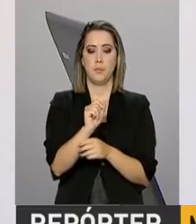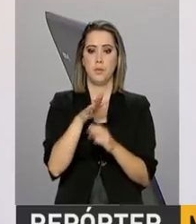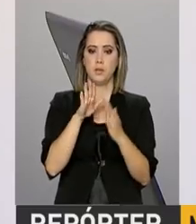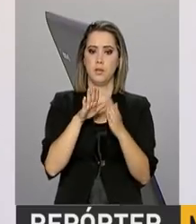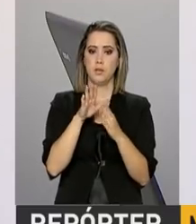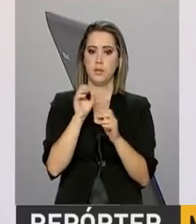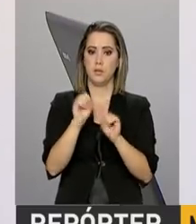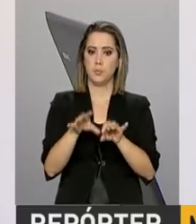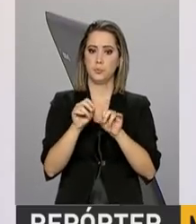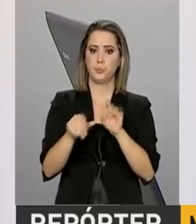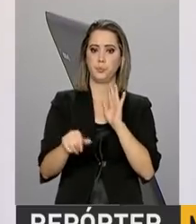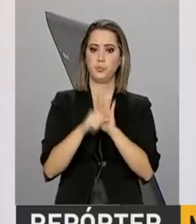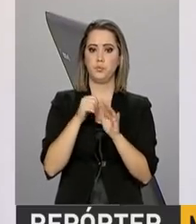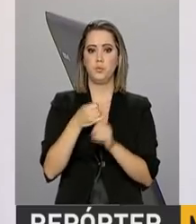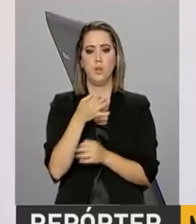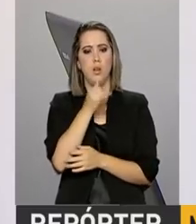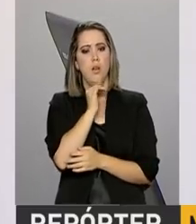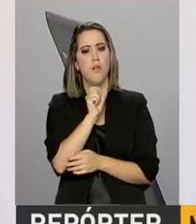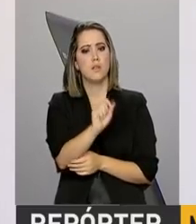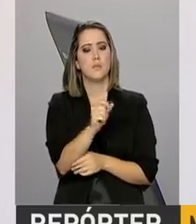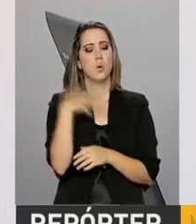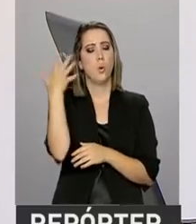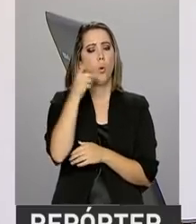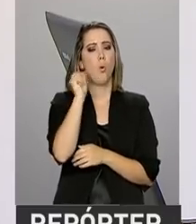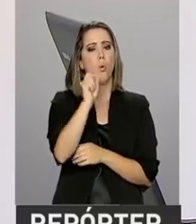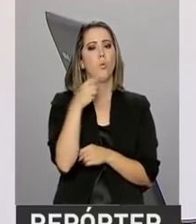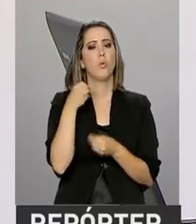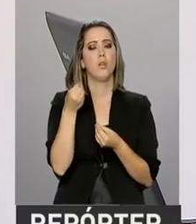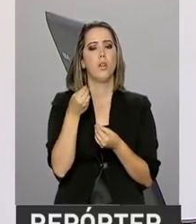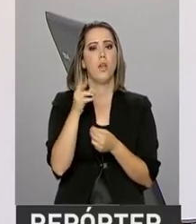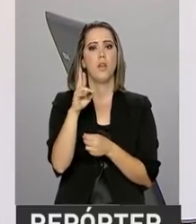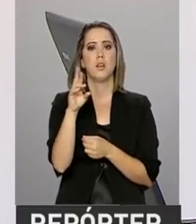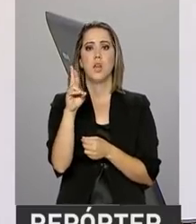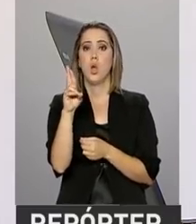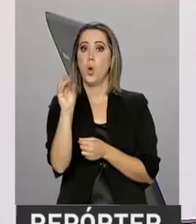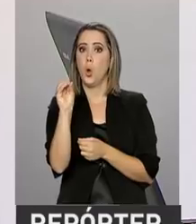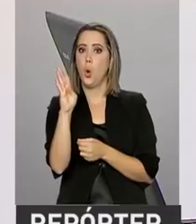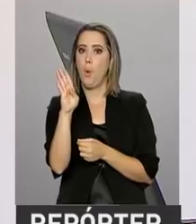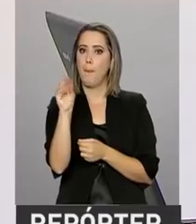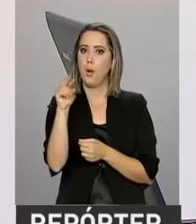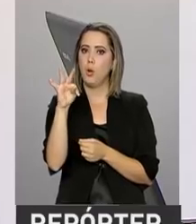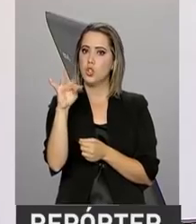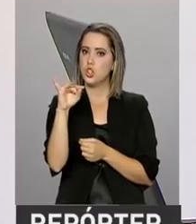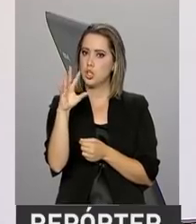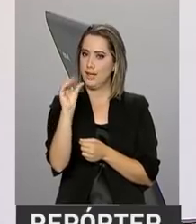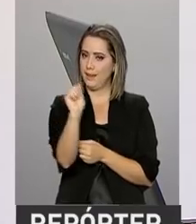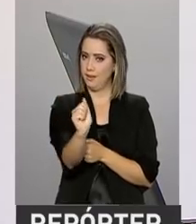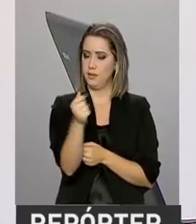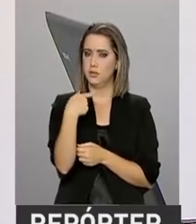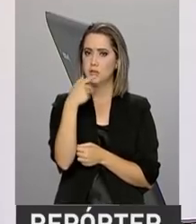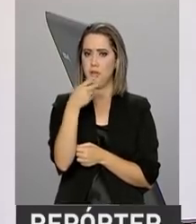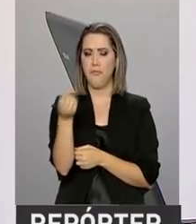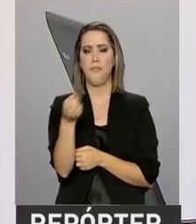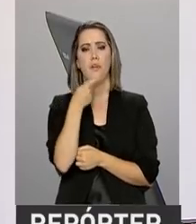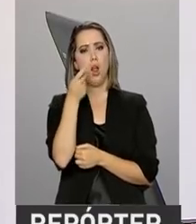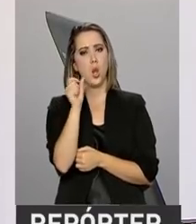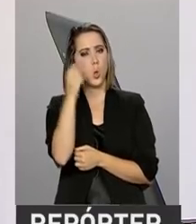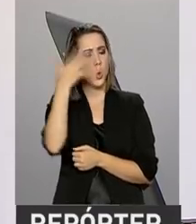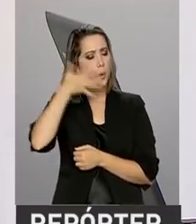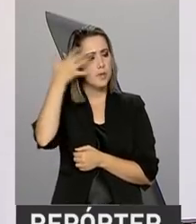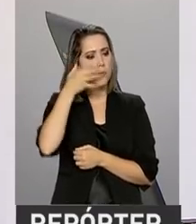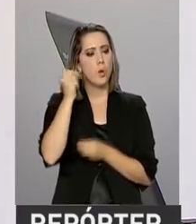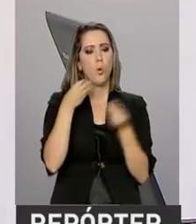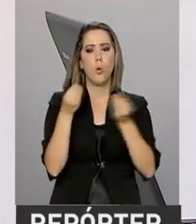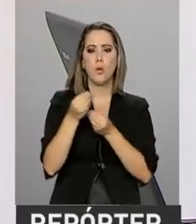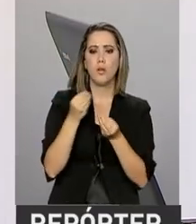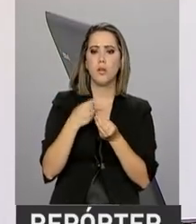é robótica. Até, entretanto, quase todo mundo da turma não sabia o que era, era novidade. E ele falou, vamos pesquisar projetos, eu